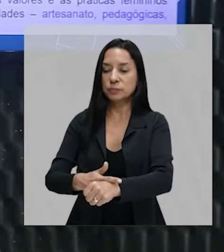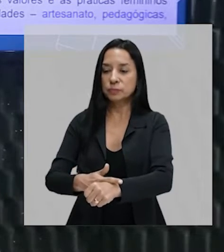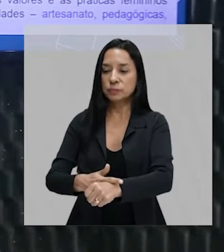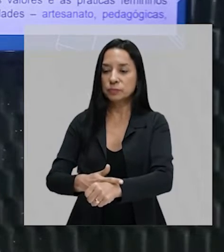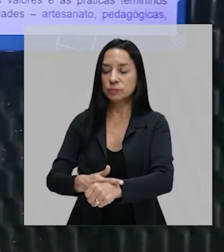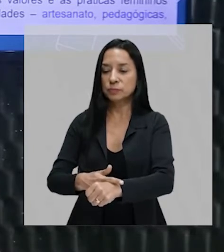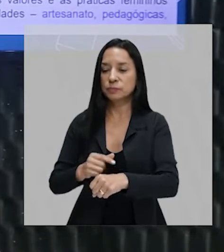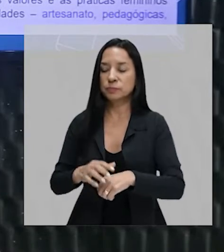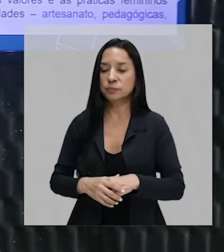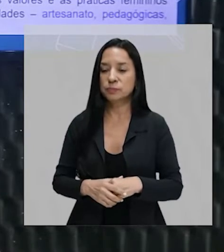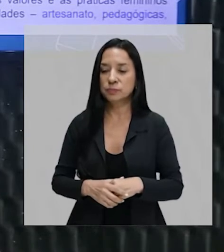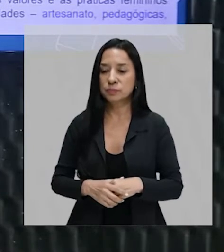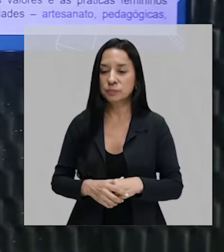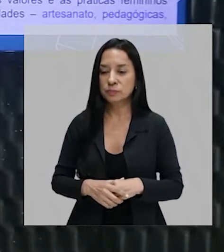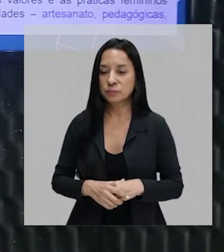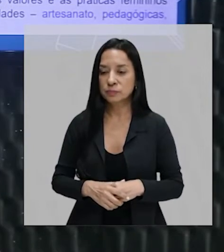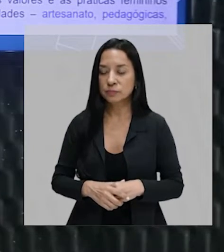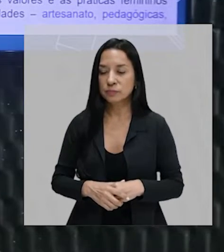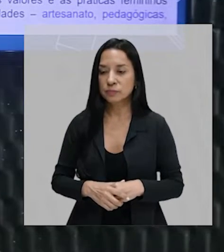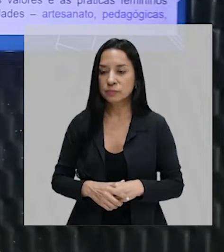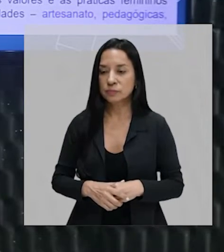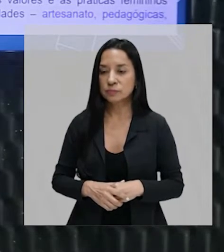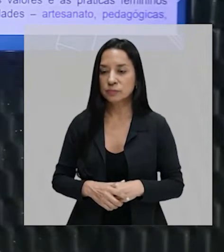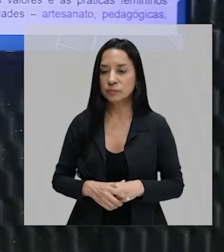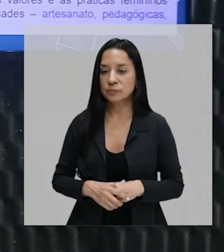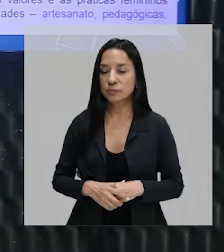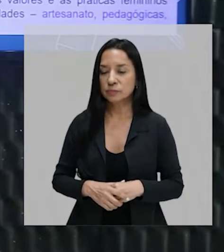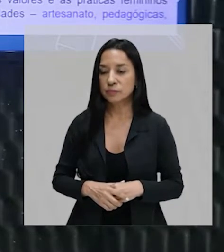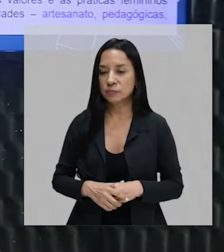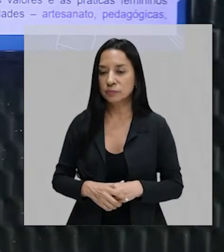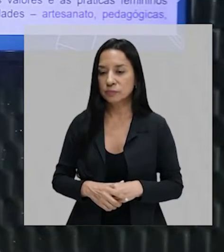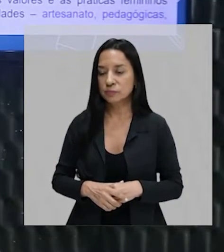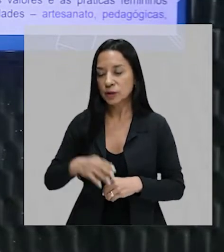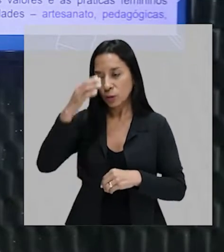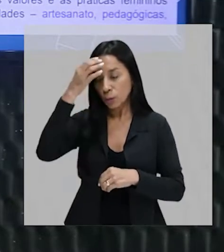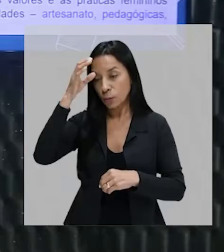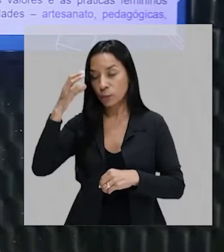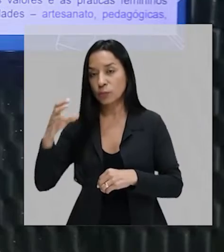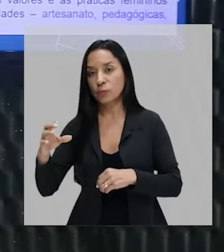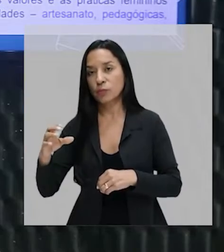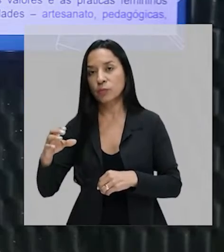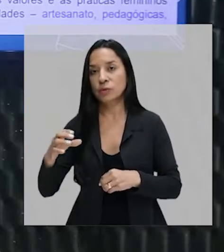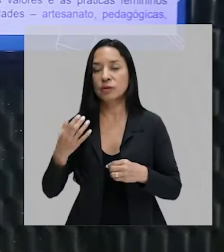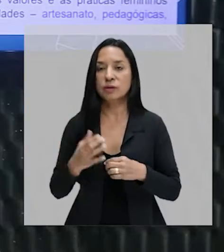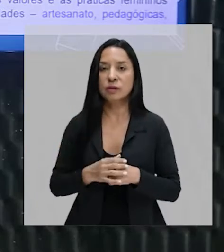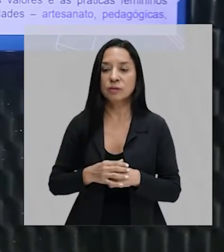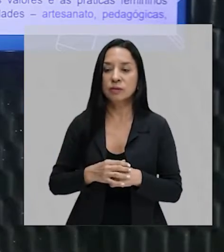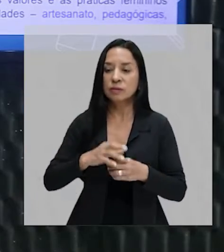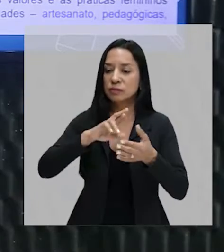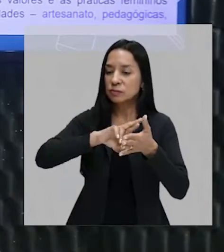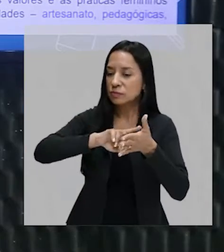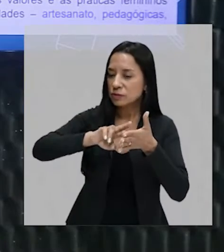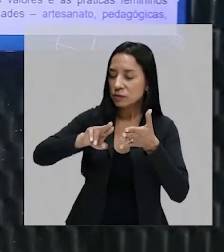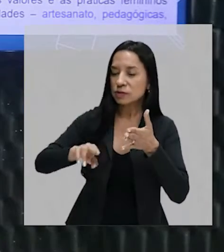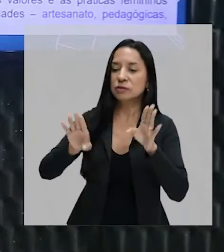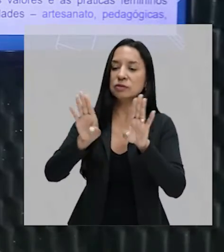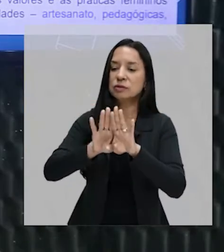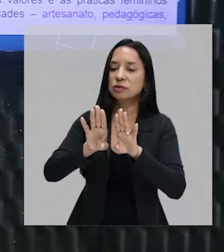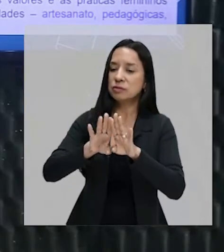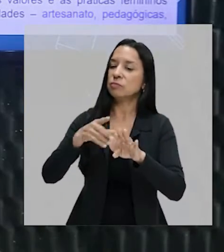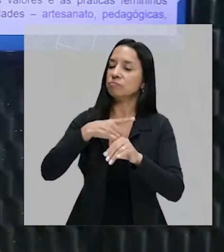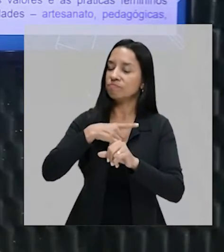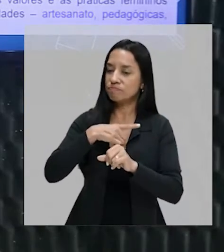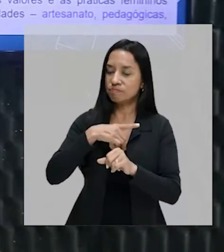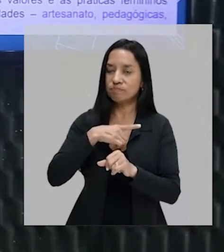seus costumes as suas tradições e que apesar da diversidade que também